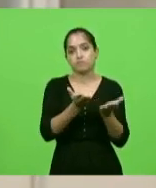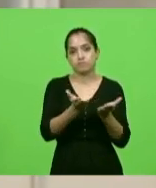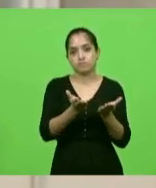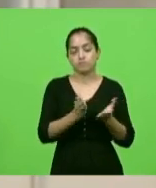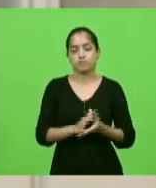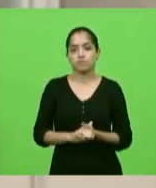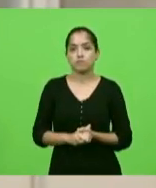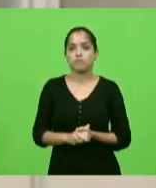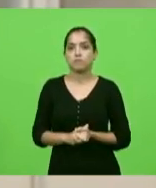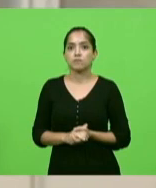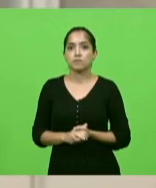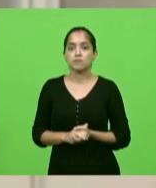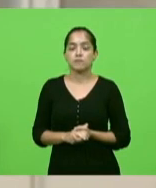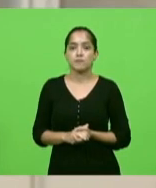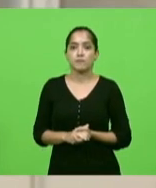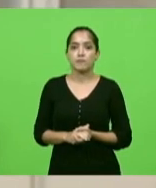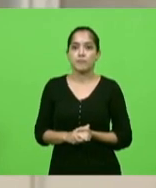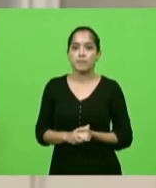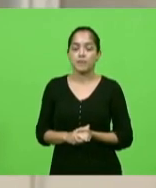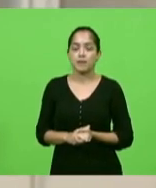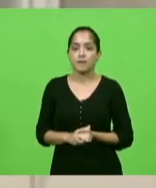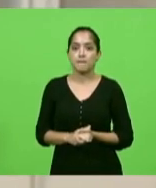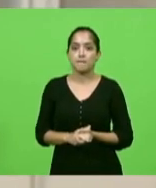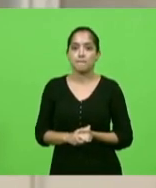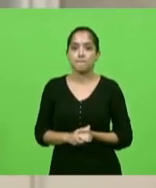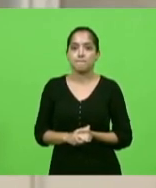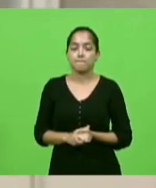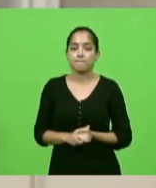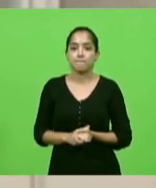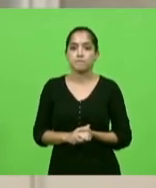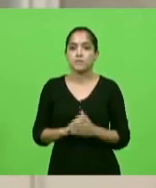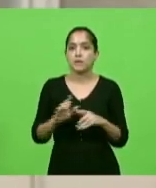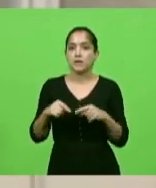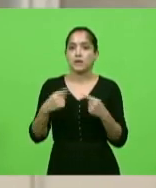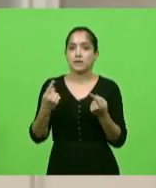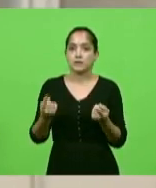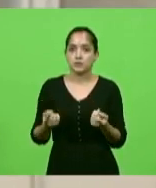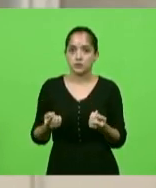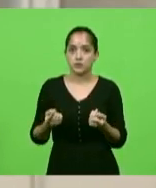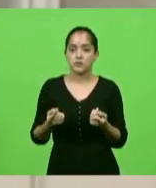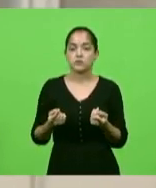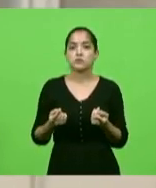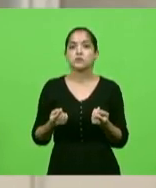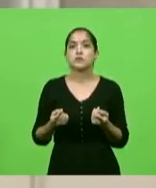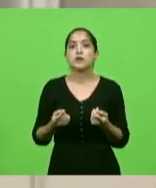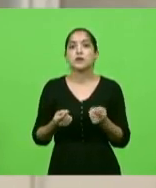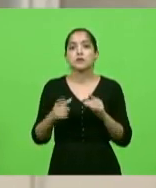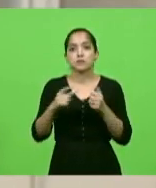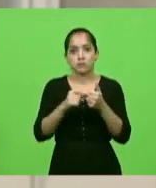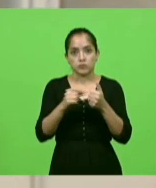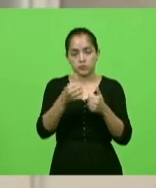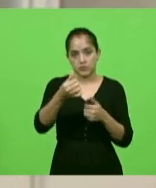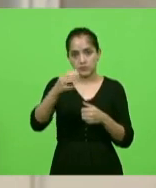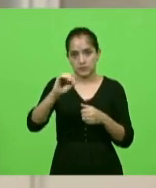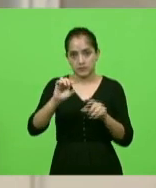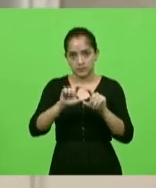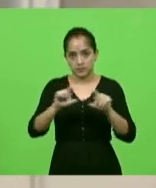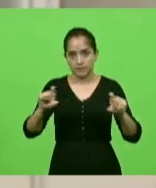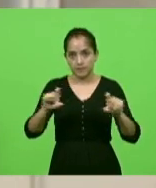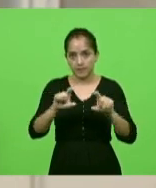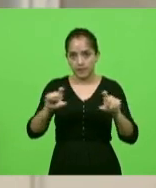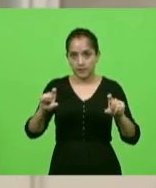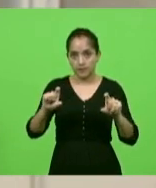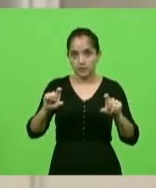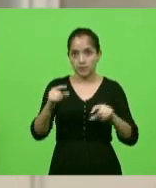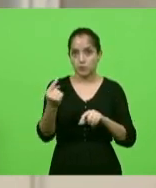licitação" o E além disso a norma do artigo 61 parágrafo único